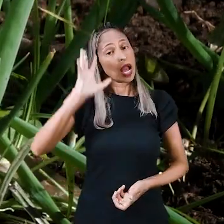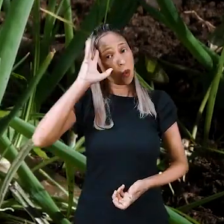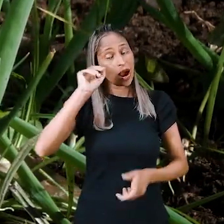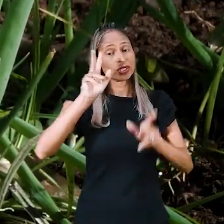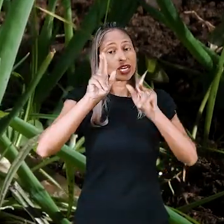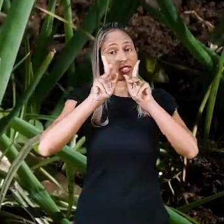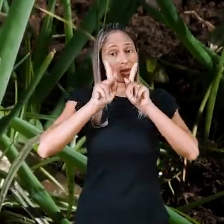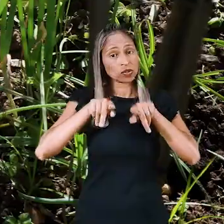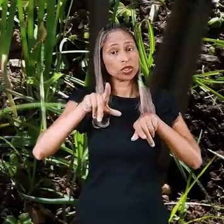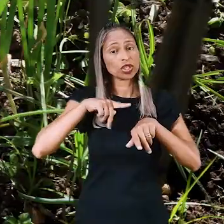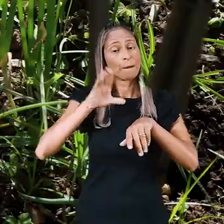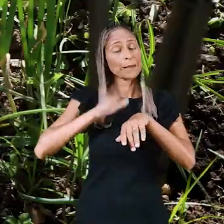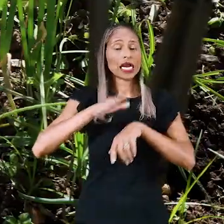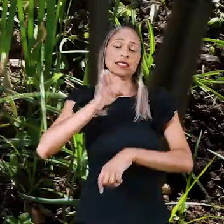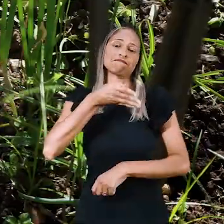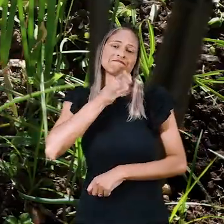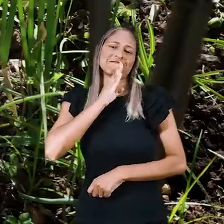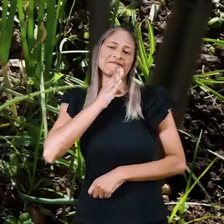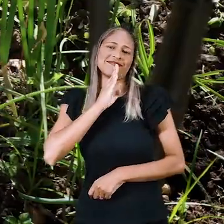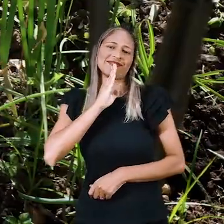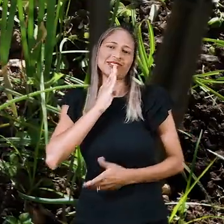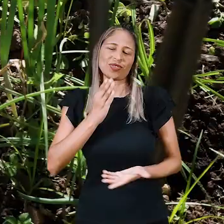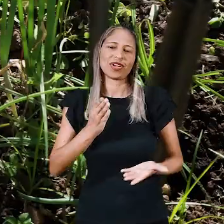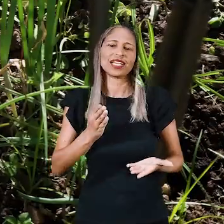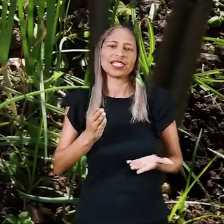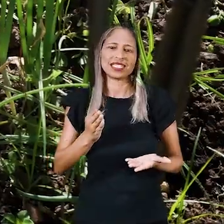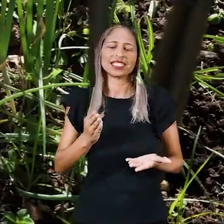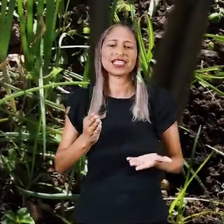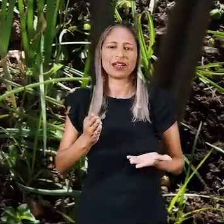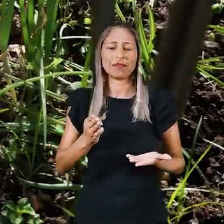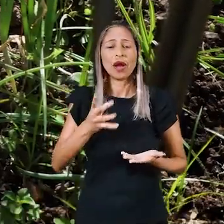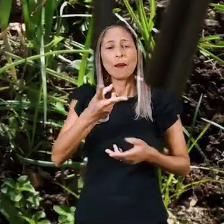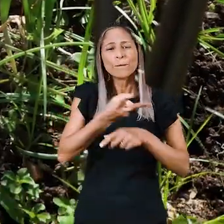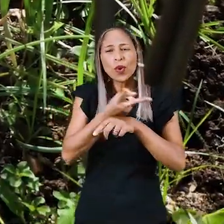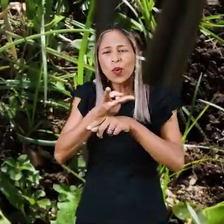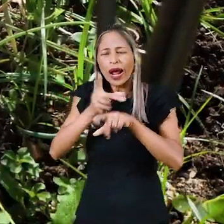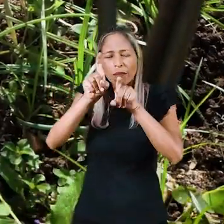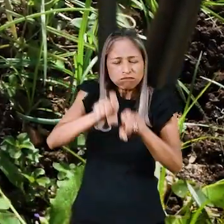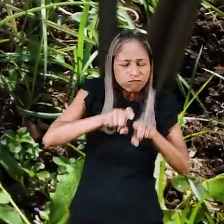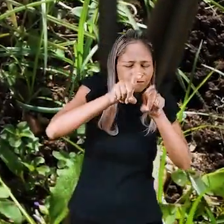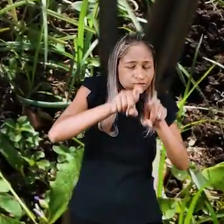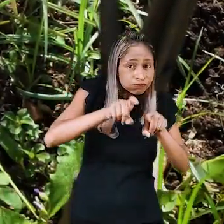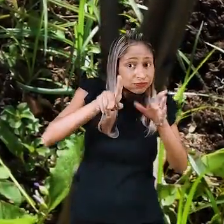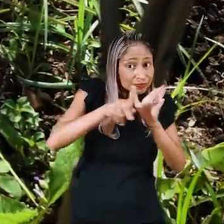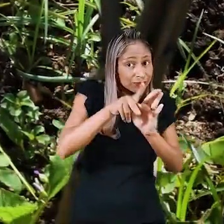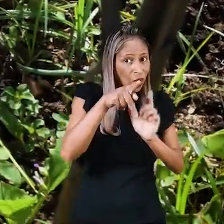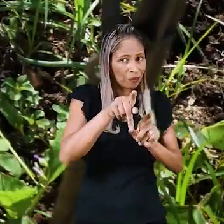Eu acho que as pessoas tinham que ter mais conhecimentos e tinham que também buscar e plantar.